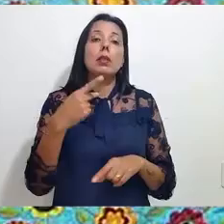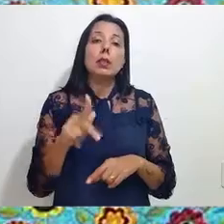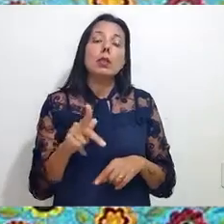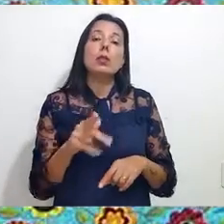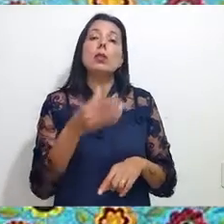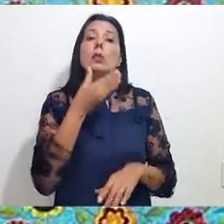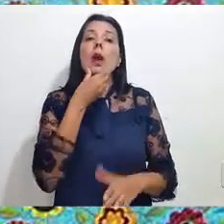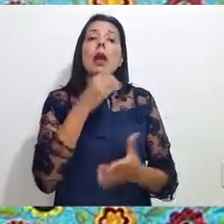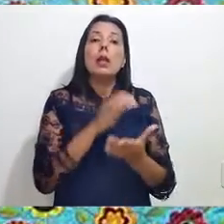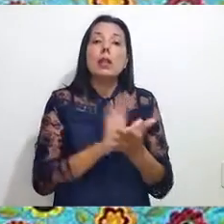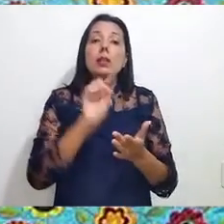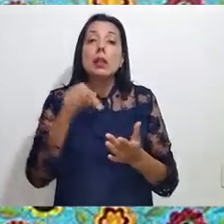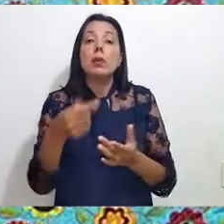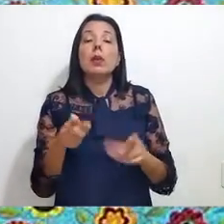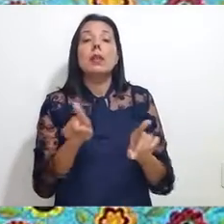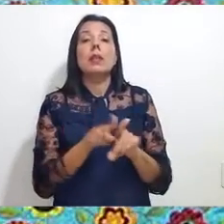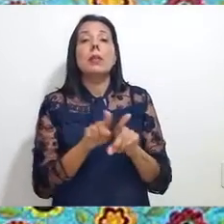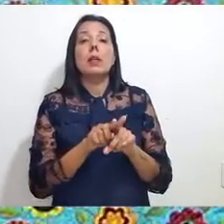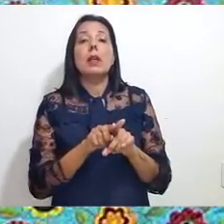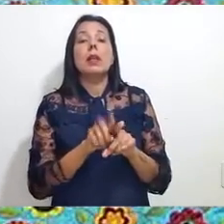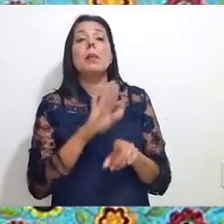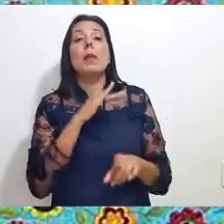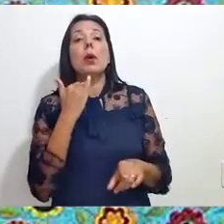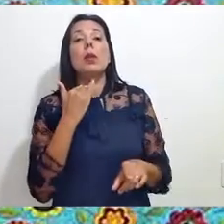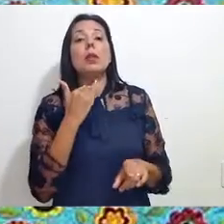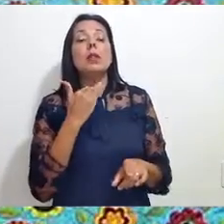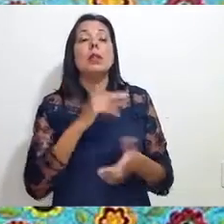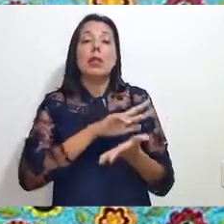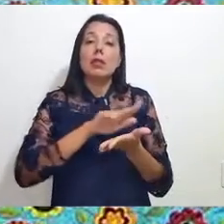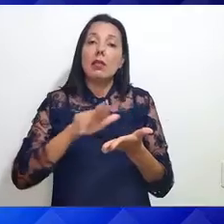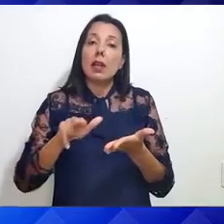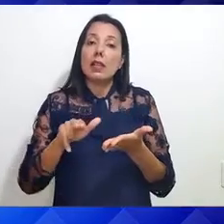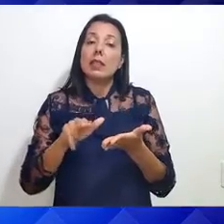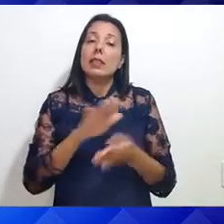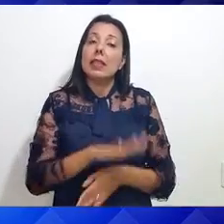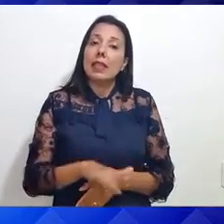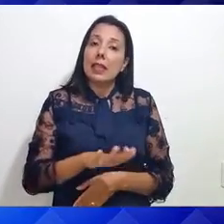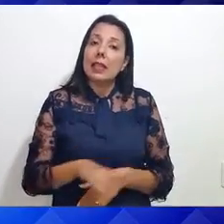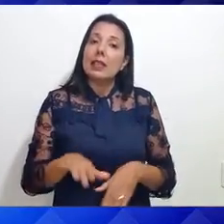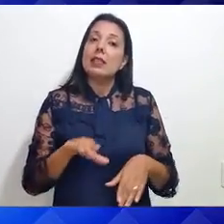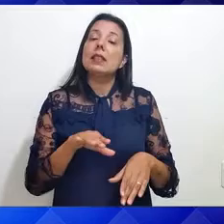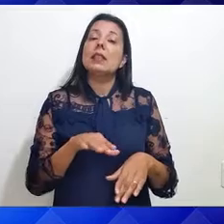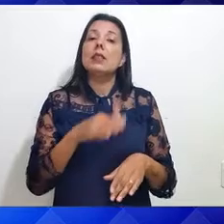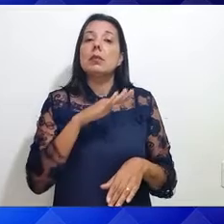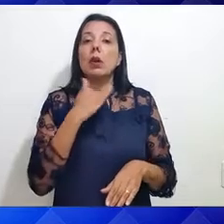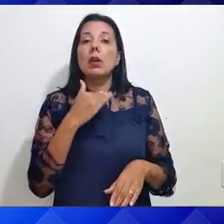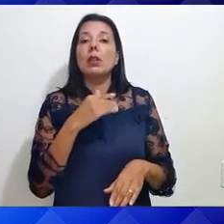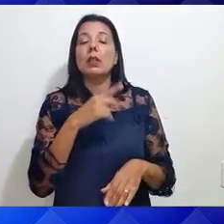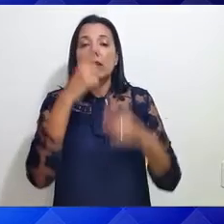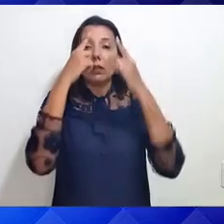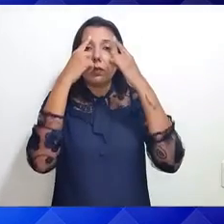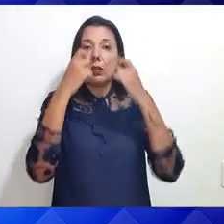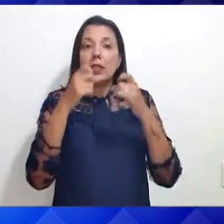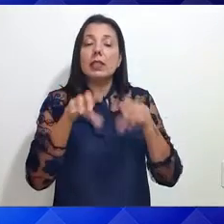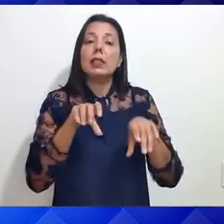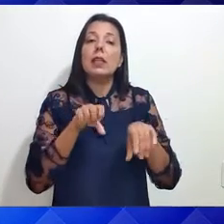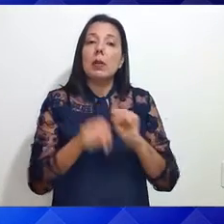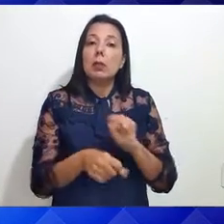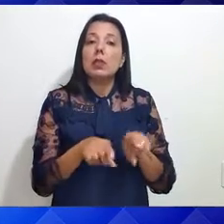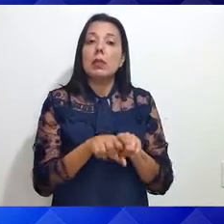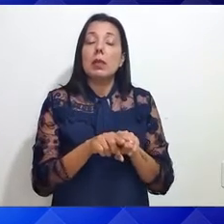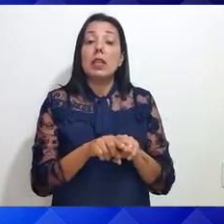nossas crianças e adolescentes. E muito obrigada, Mônica, por essa possibilidade de estar aqui fazendo esse diálogo tão